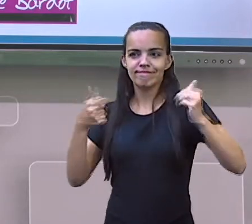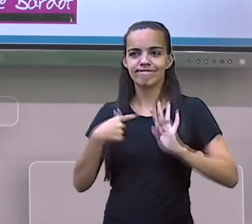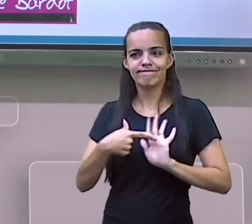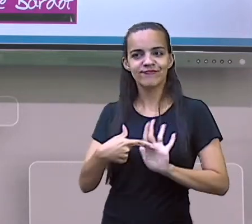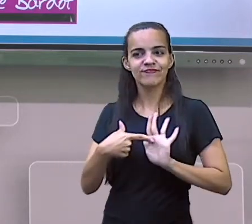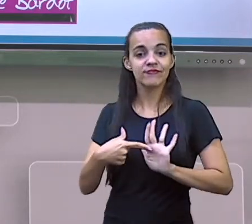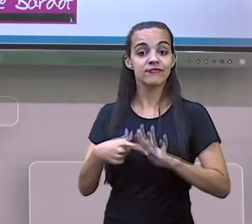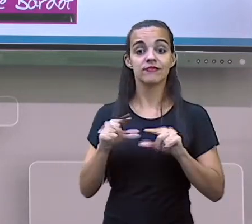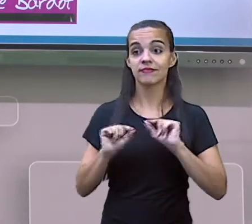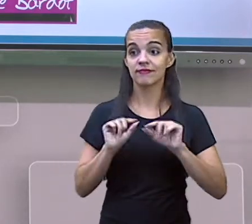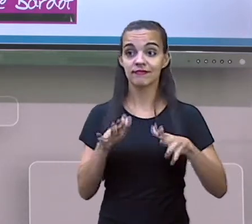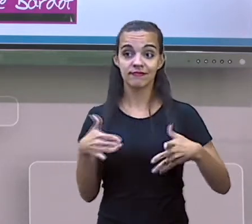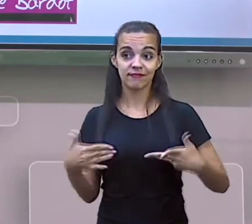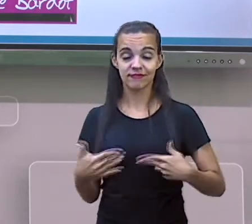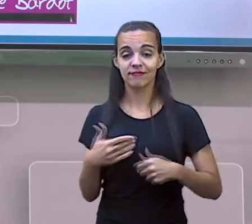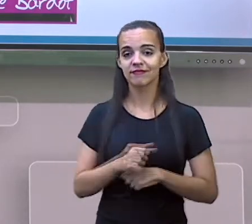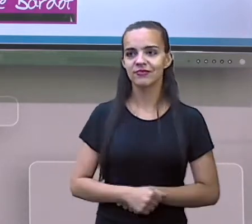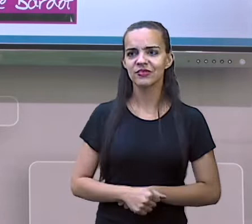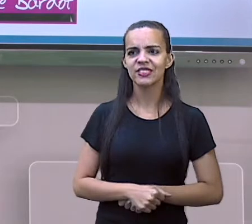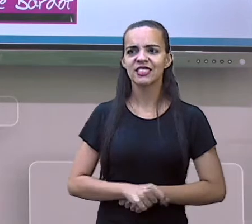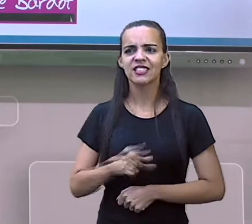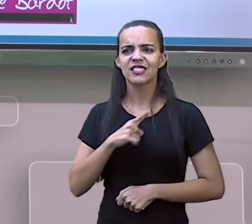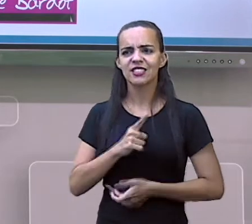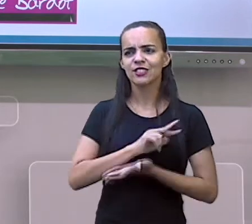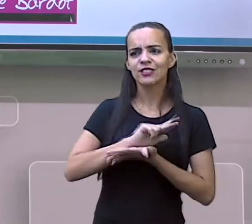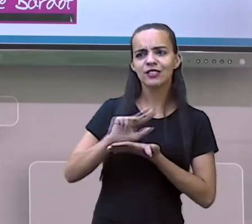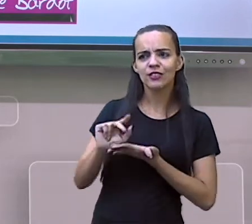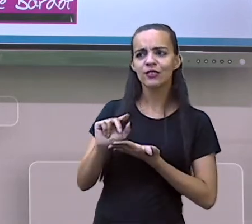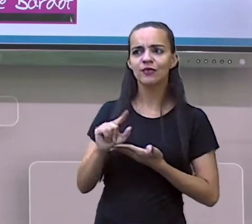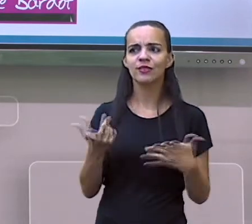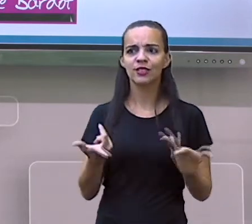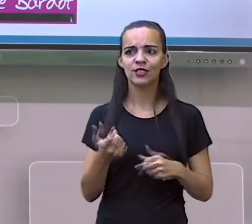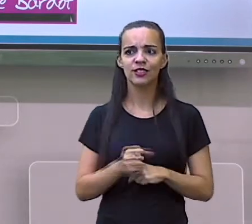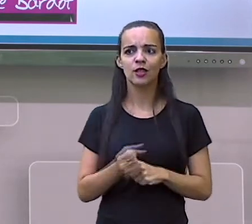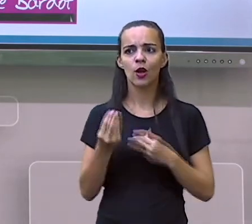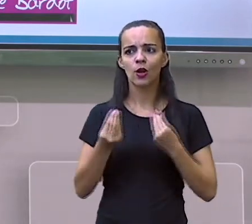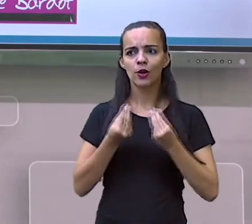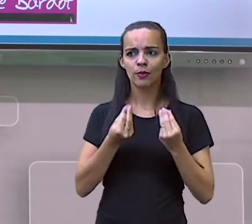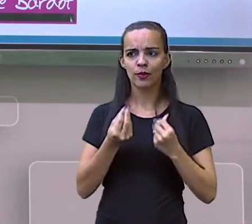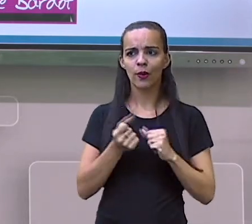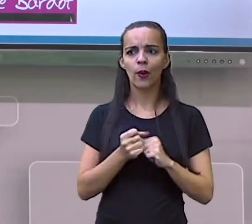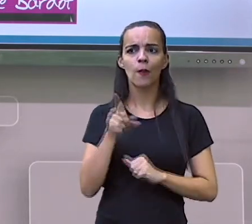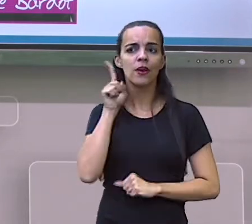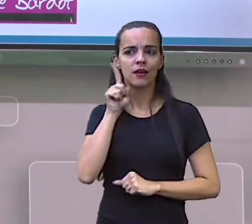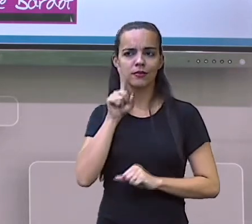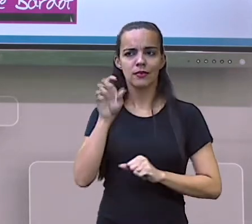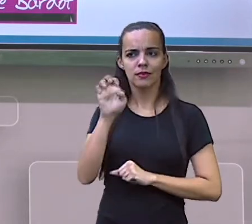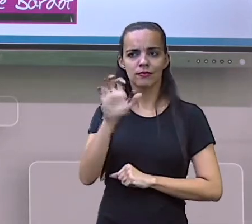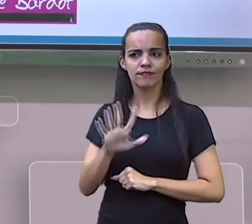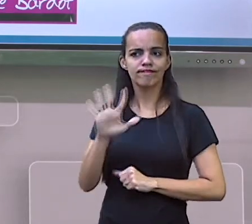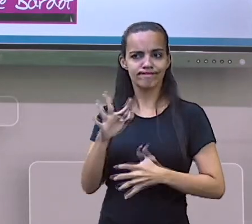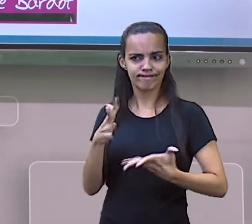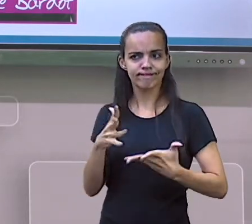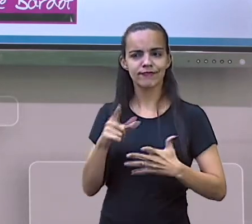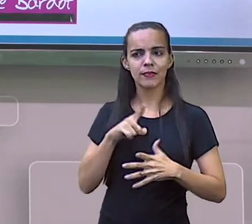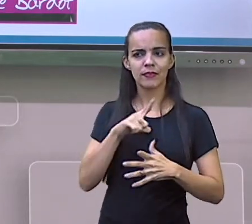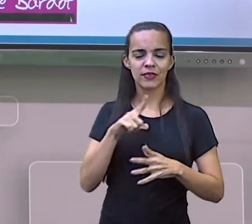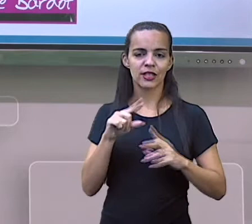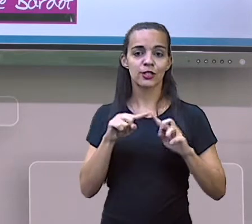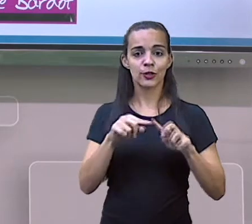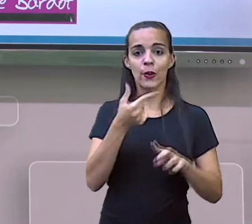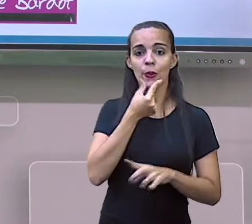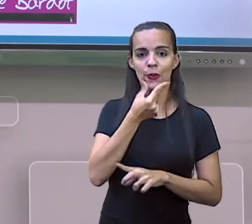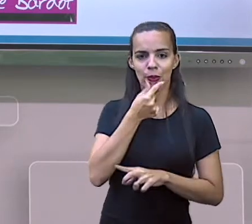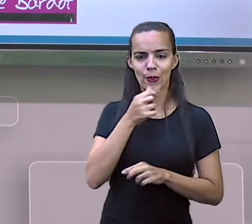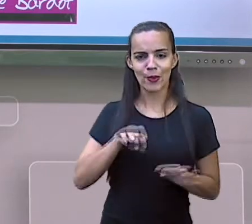pelos corpos esquálidos, diferentemente daquele corpo da década anterior, marcado pelas curvas de